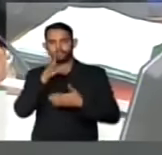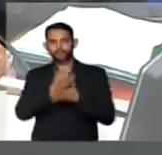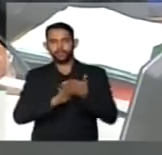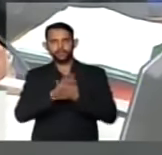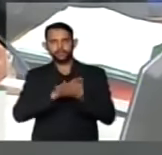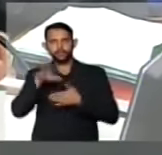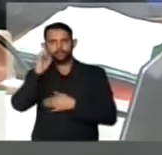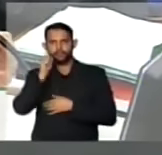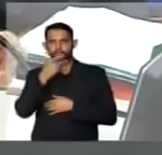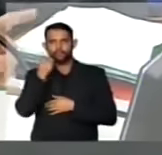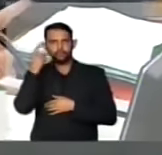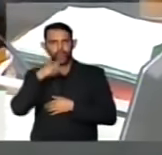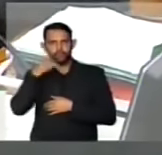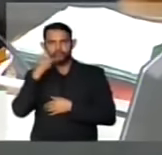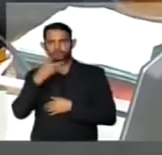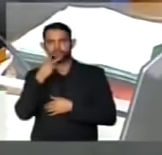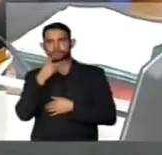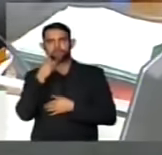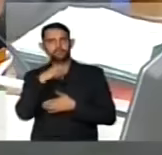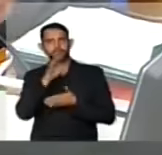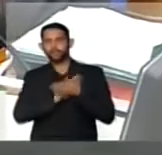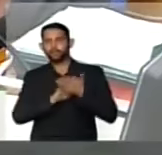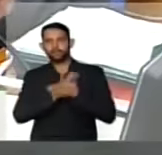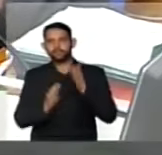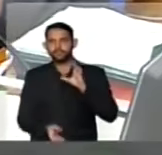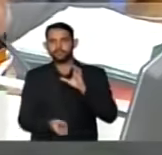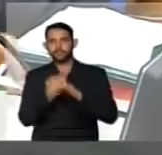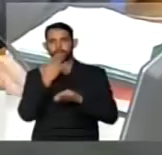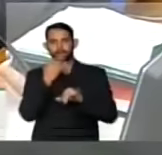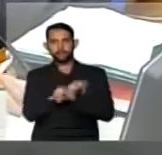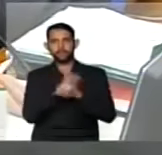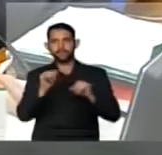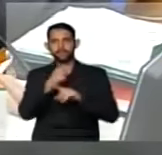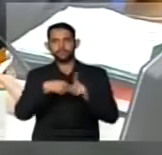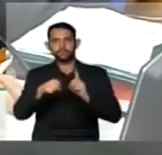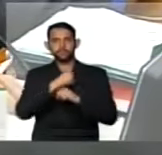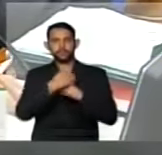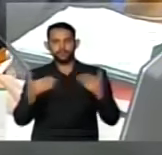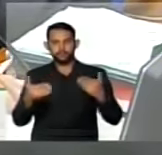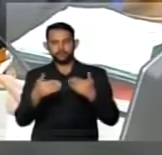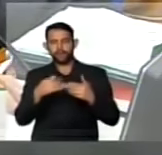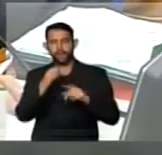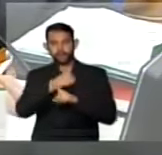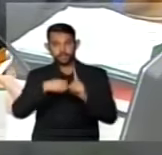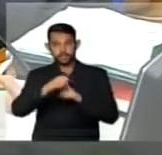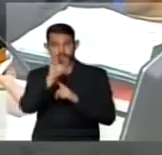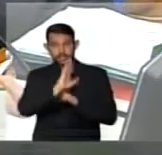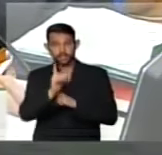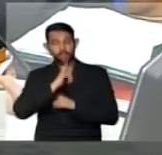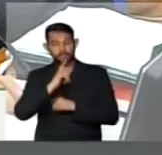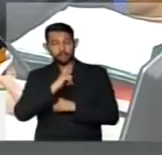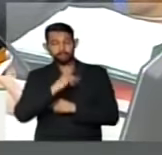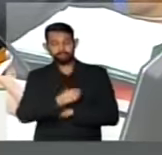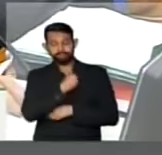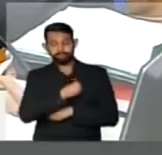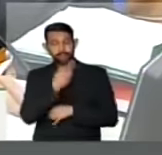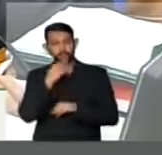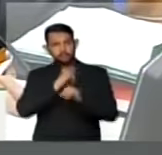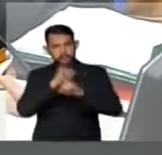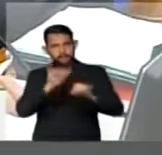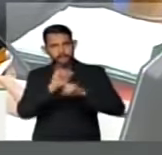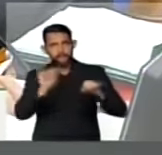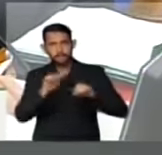ouvir um político dizer que não devemos criar alarme social. A sociedade tem de estar